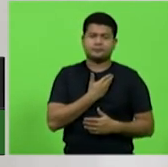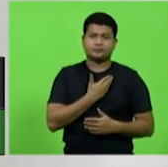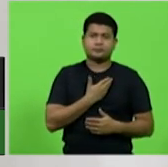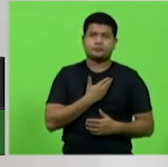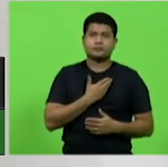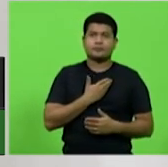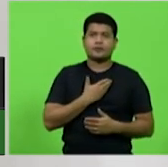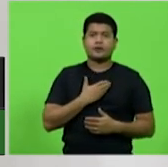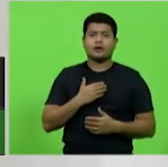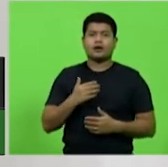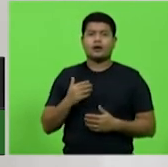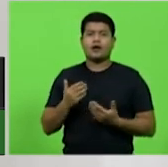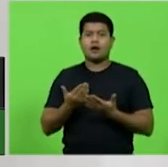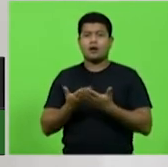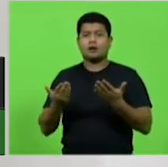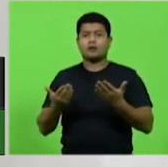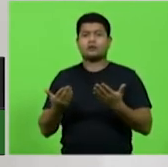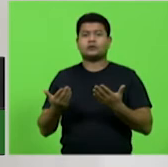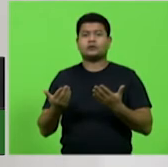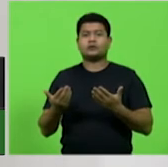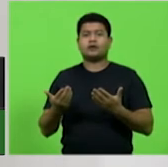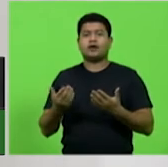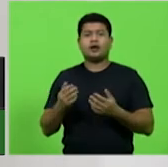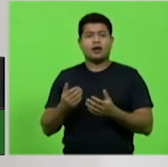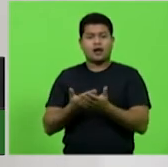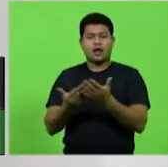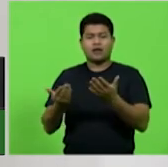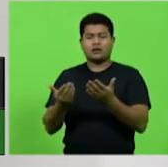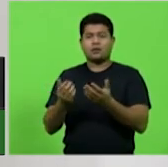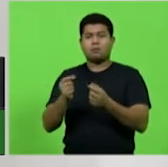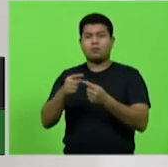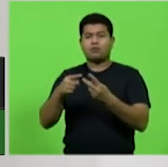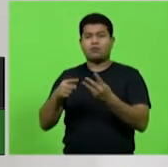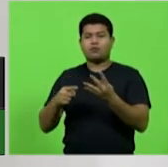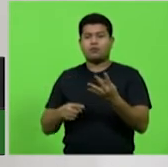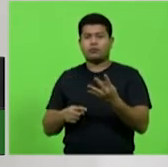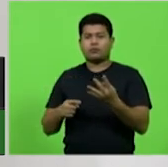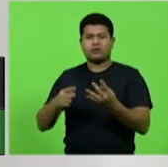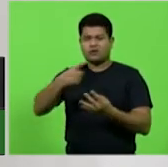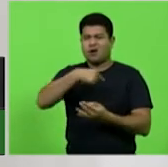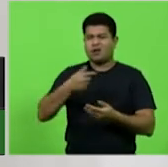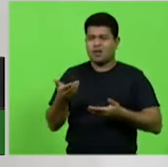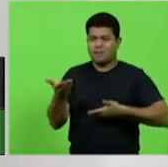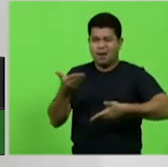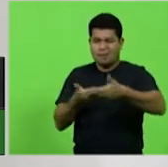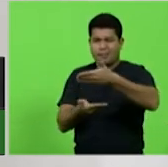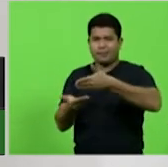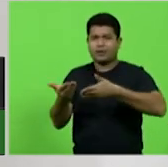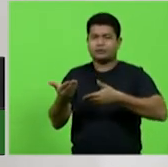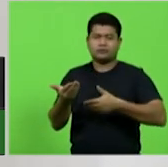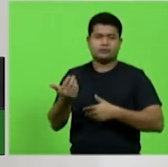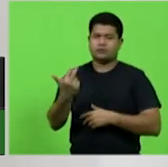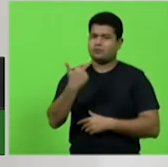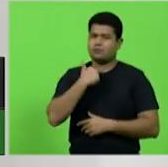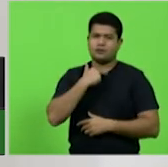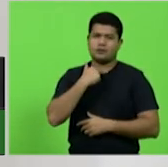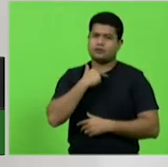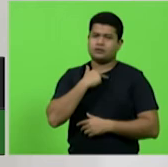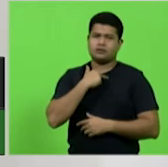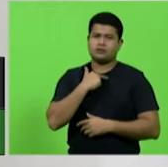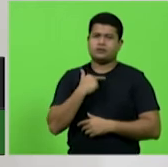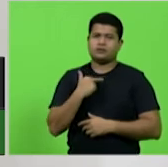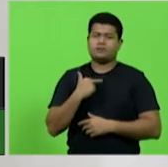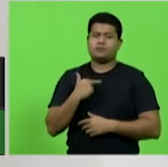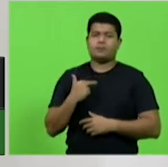que princípios não se negociam e não podem ser sobrepostos por